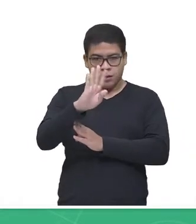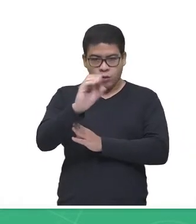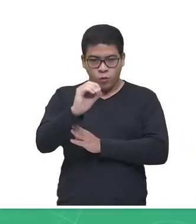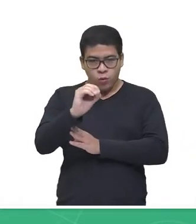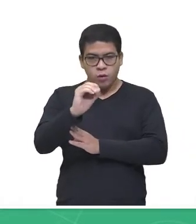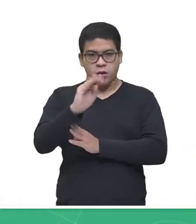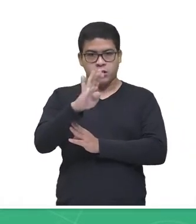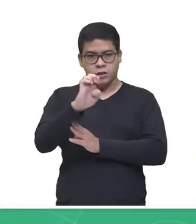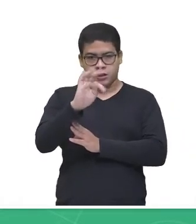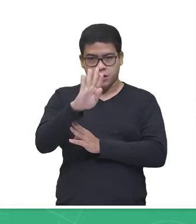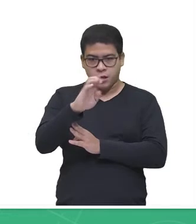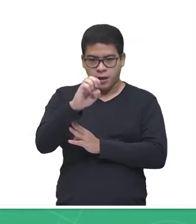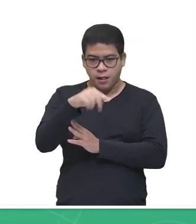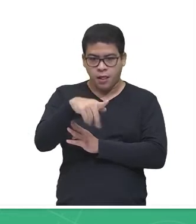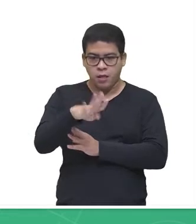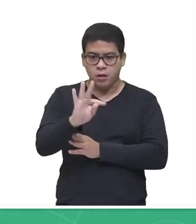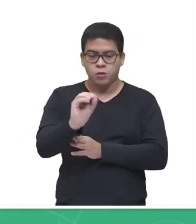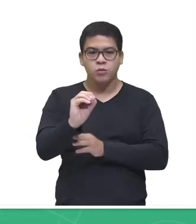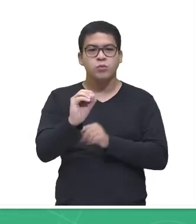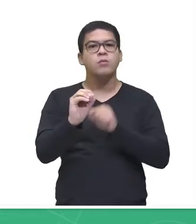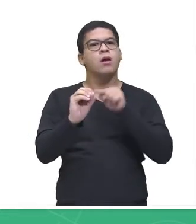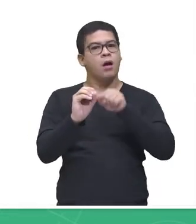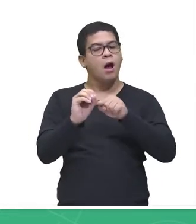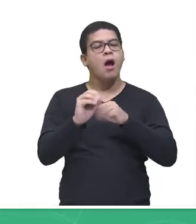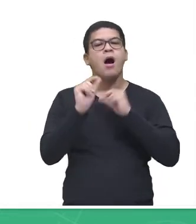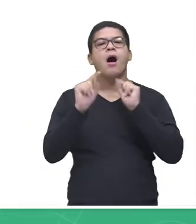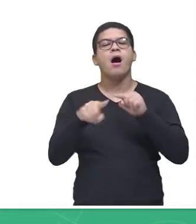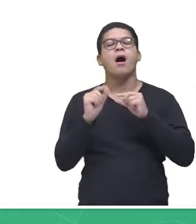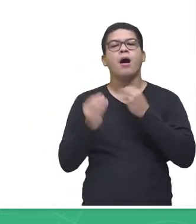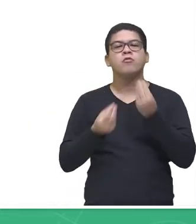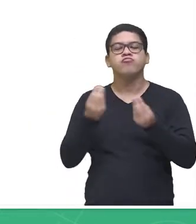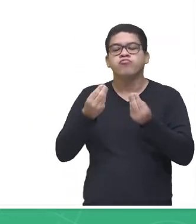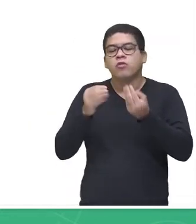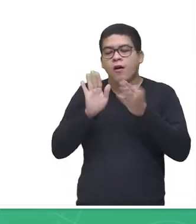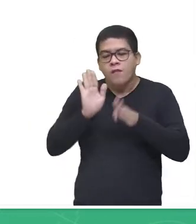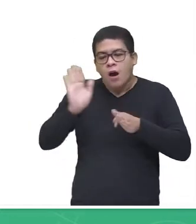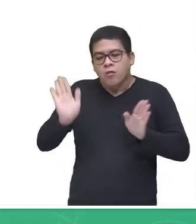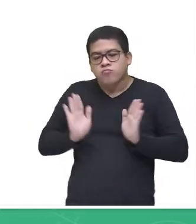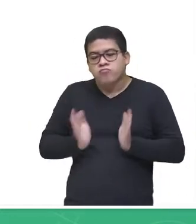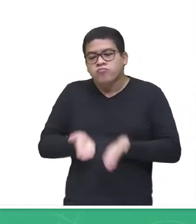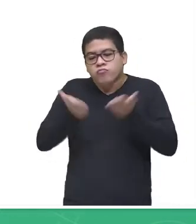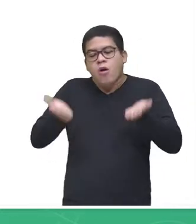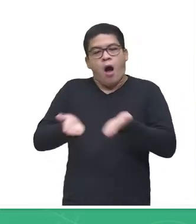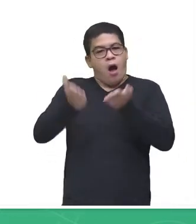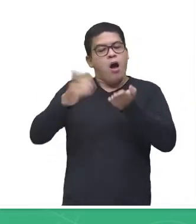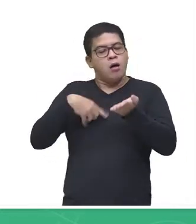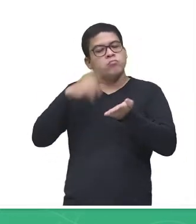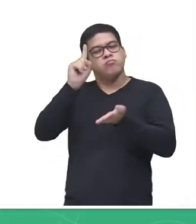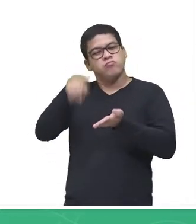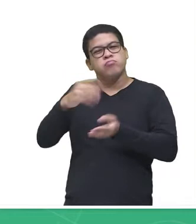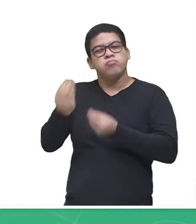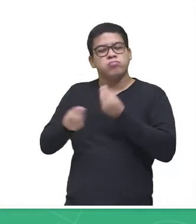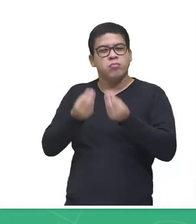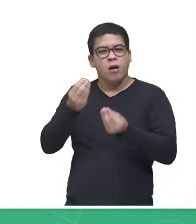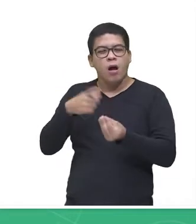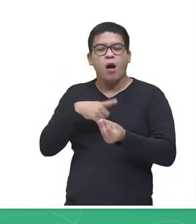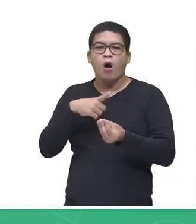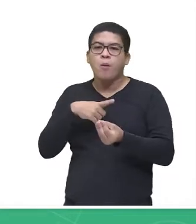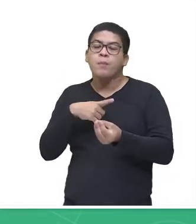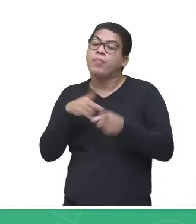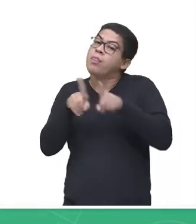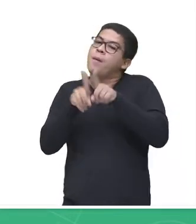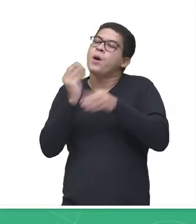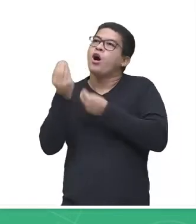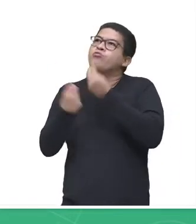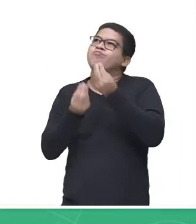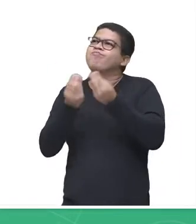proteína dentro das células que vão realizar esse movimento, tá? Além de que também as células vão poder realizar